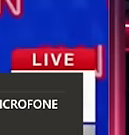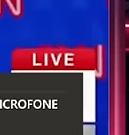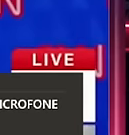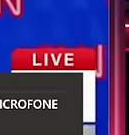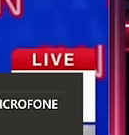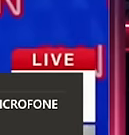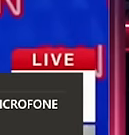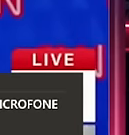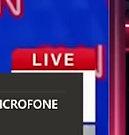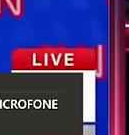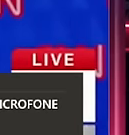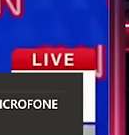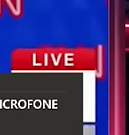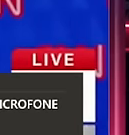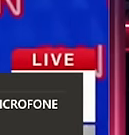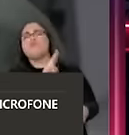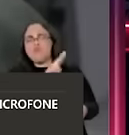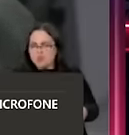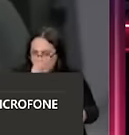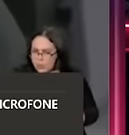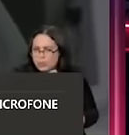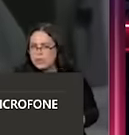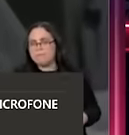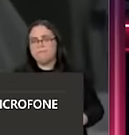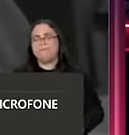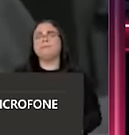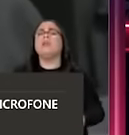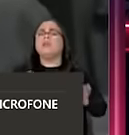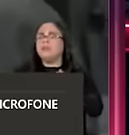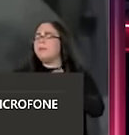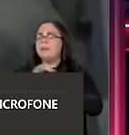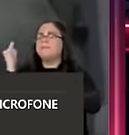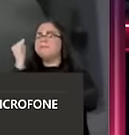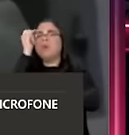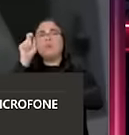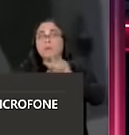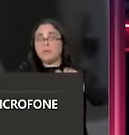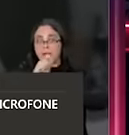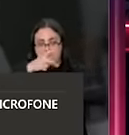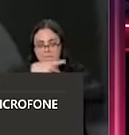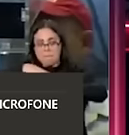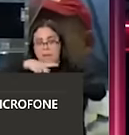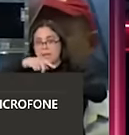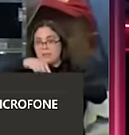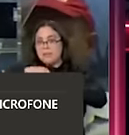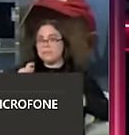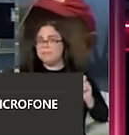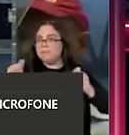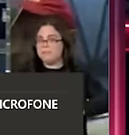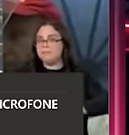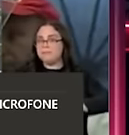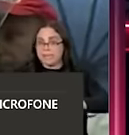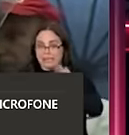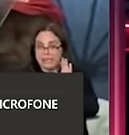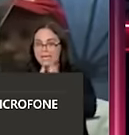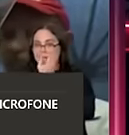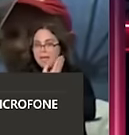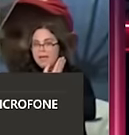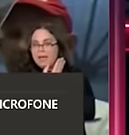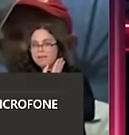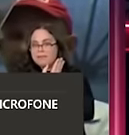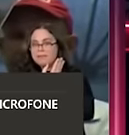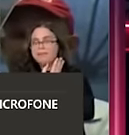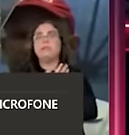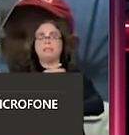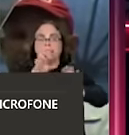em Osasco, na Grande São Paulo, Lula respondeu às críticas em relação à idade e rebateu as